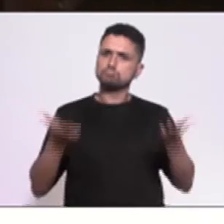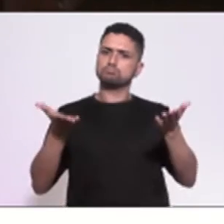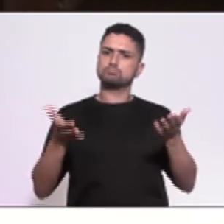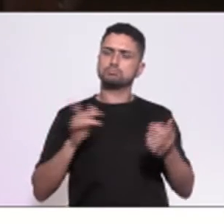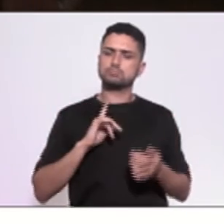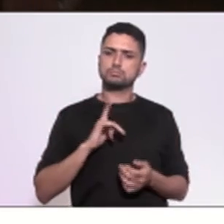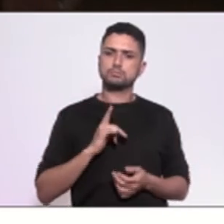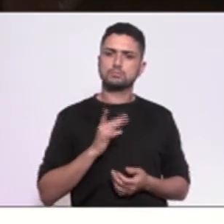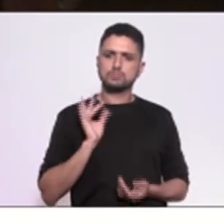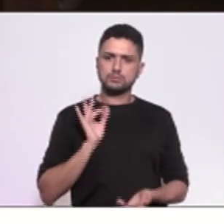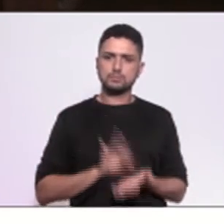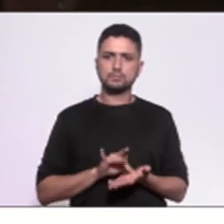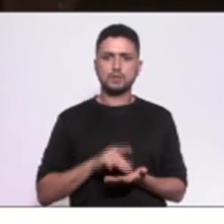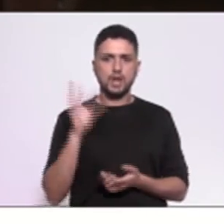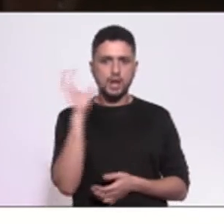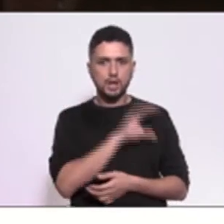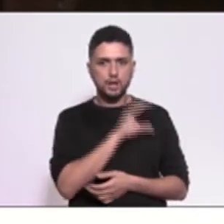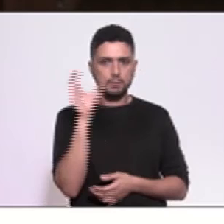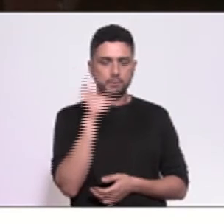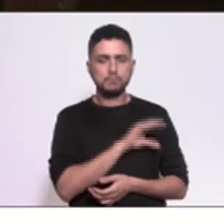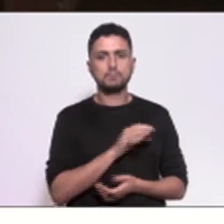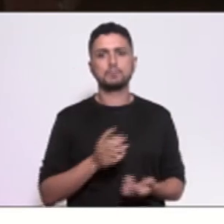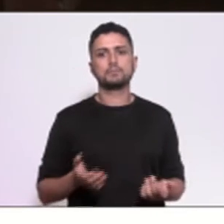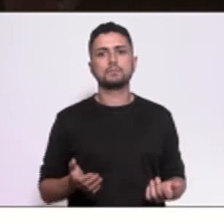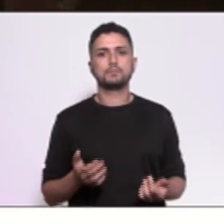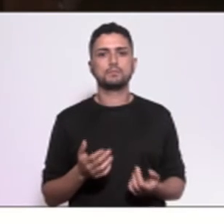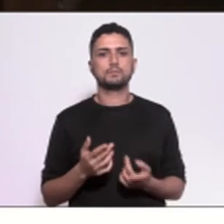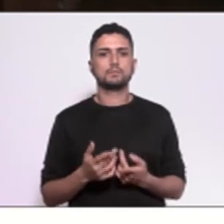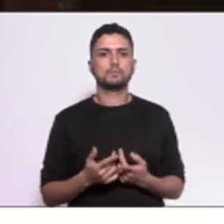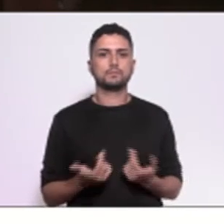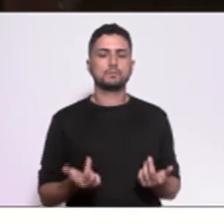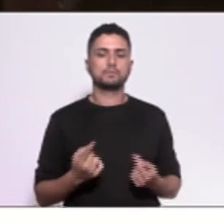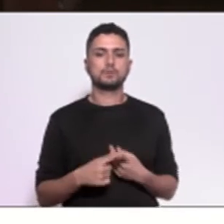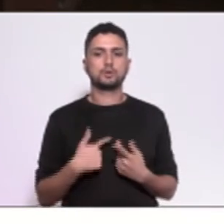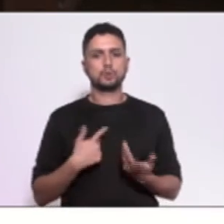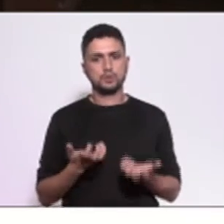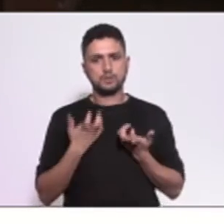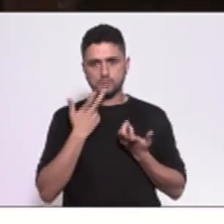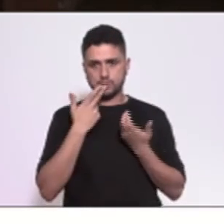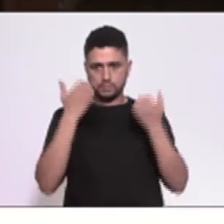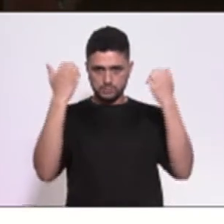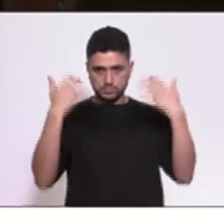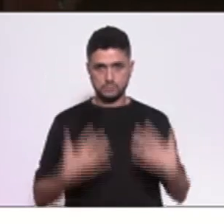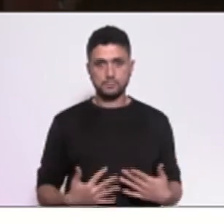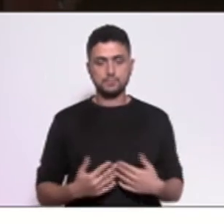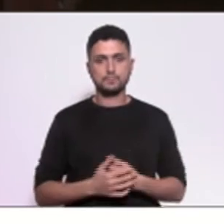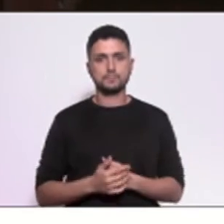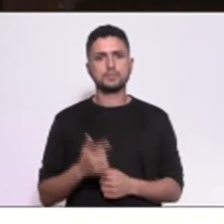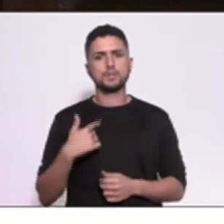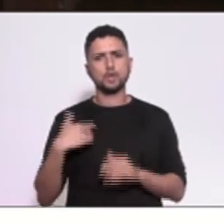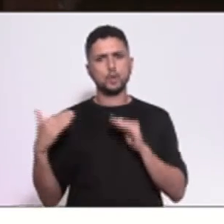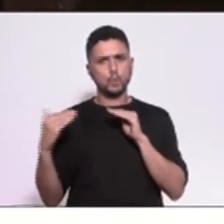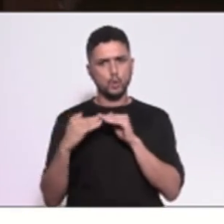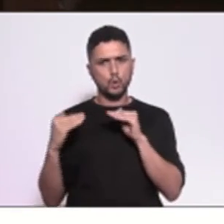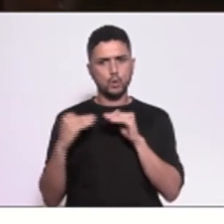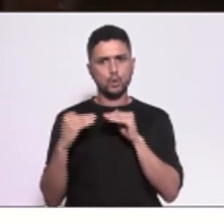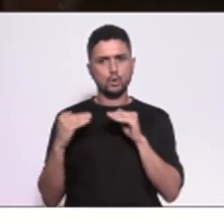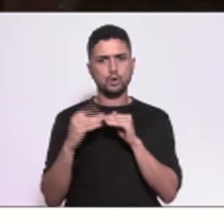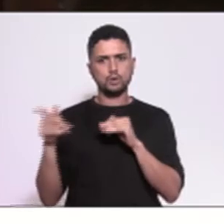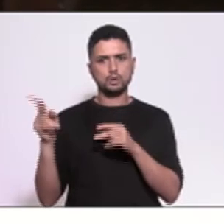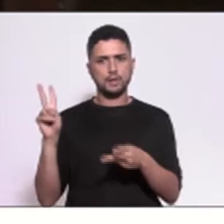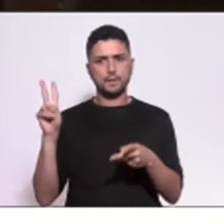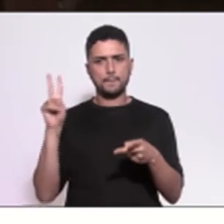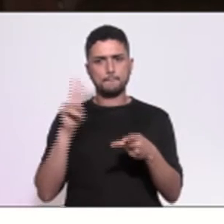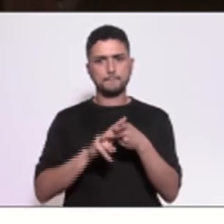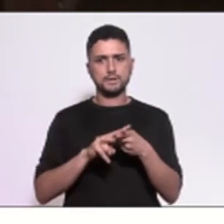com a máxima urgência. E da minha parte, quero deixar bem claro que eu concordo com a